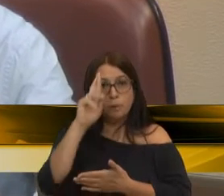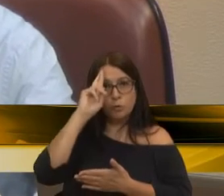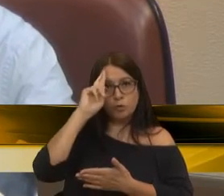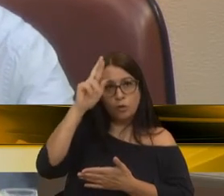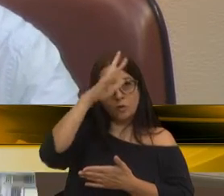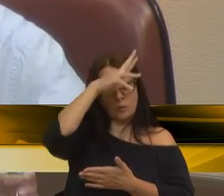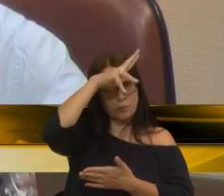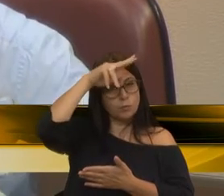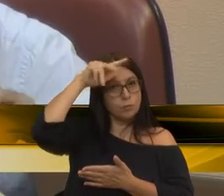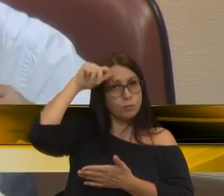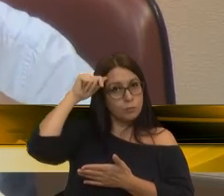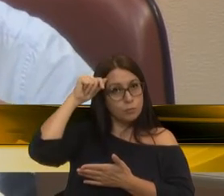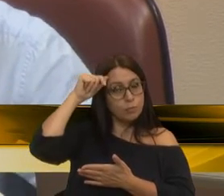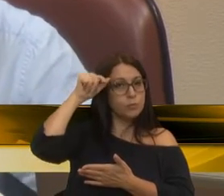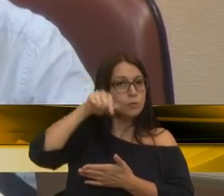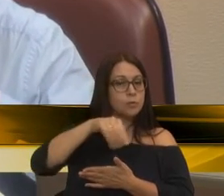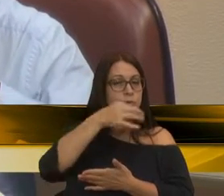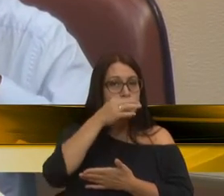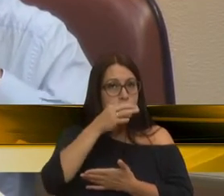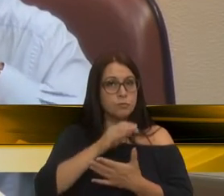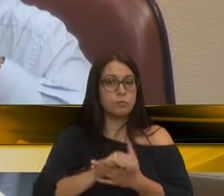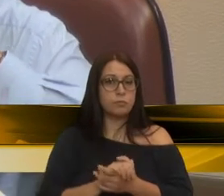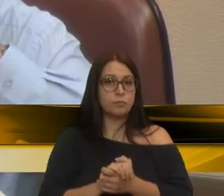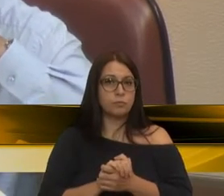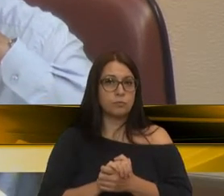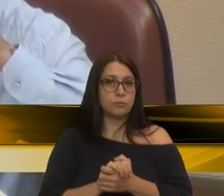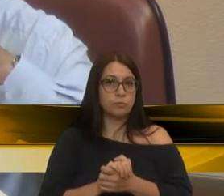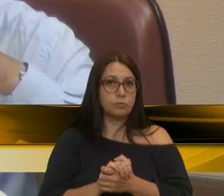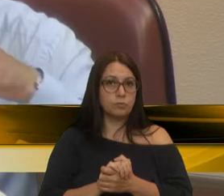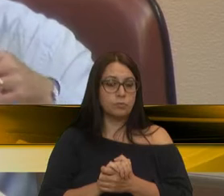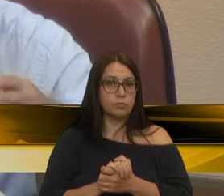do poder executivo do município de caxias do sul